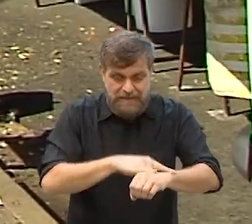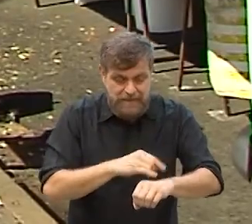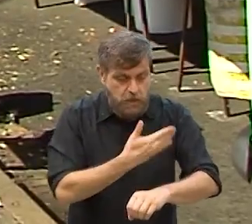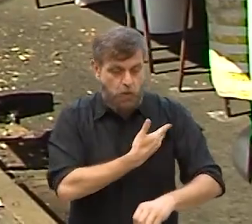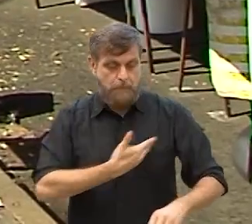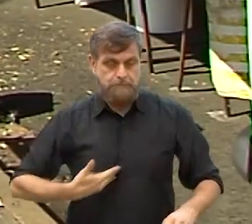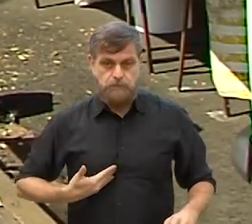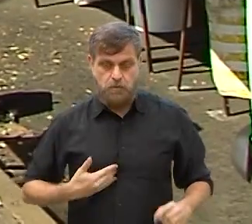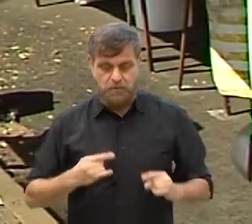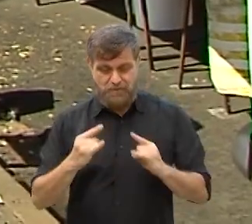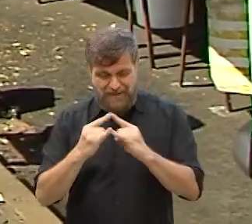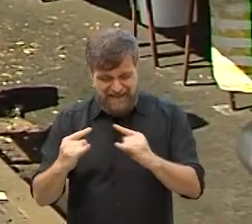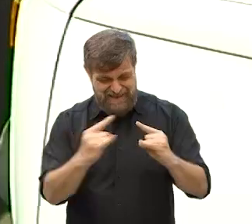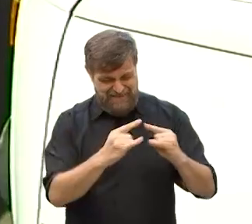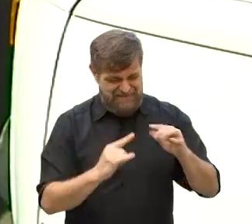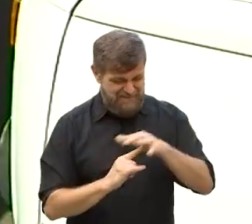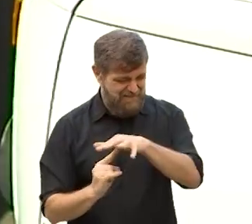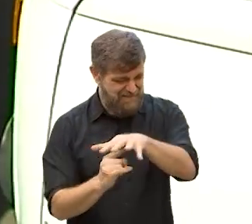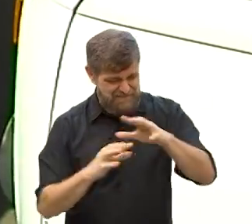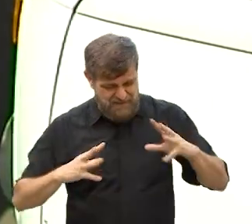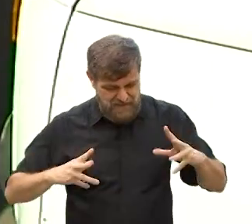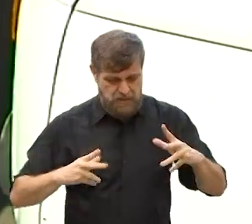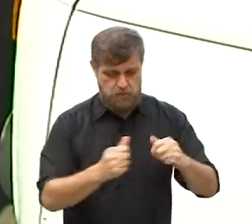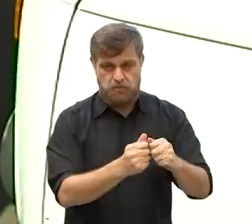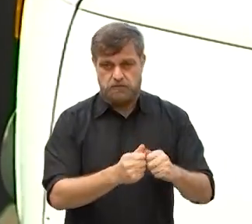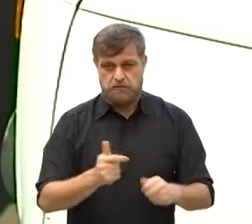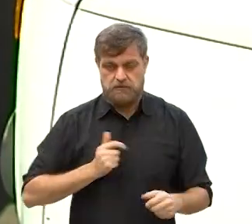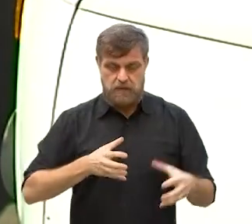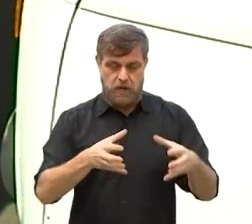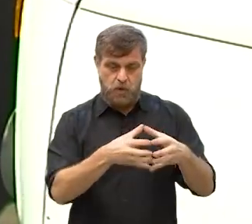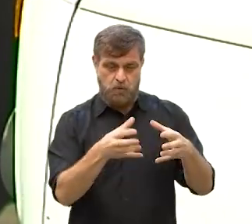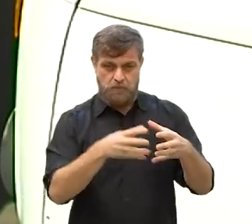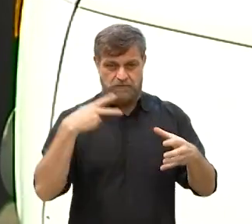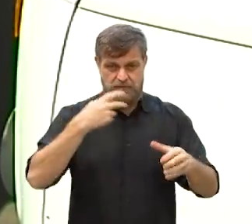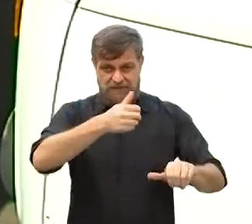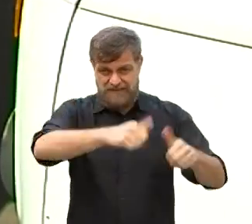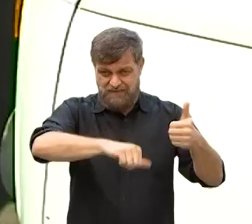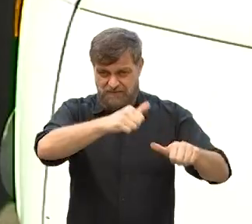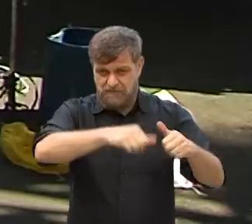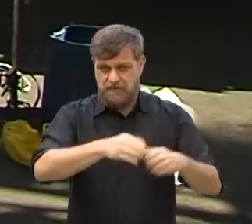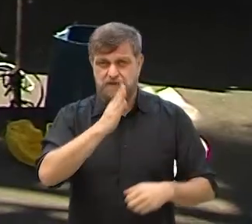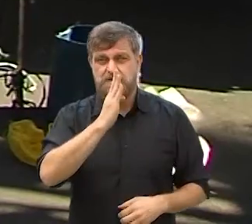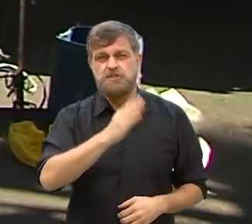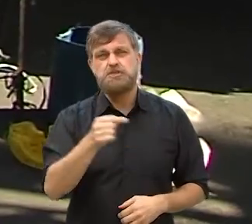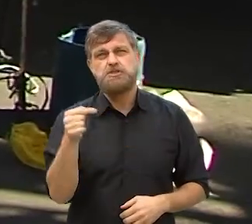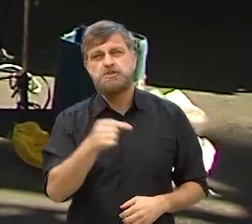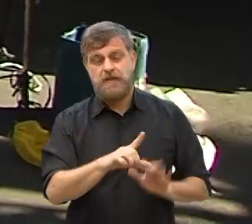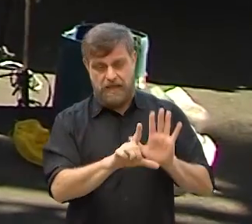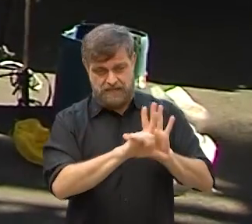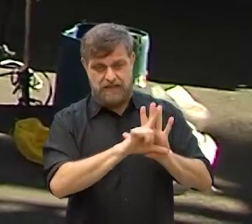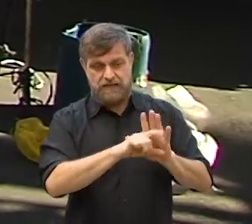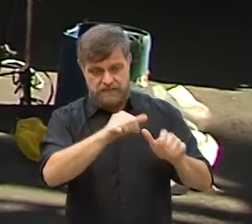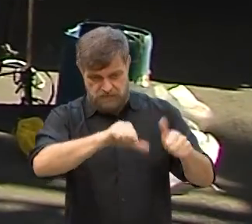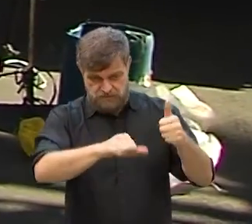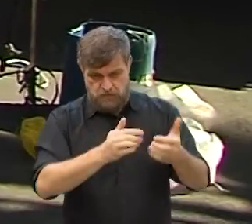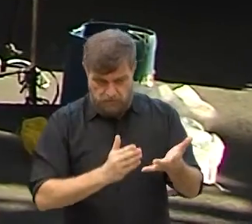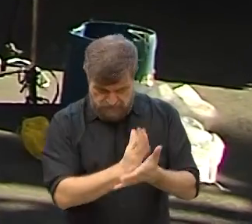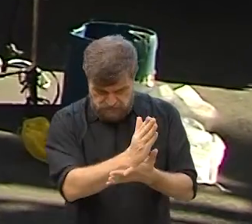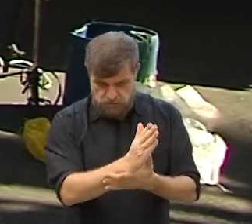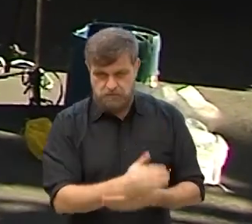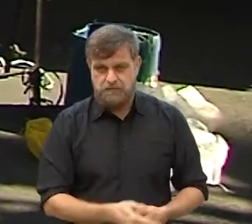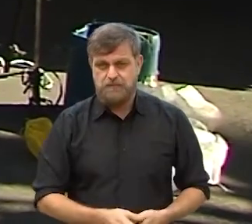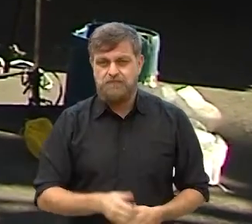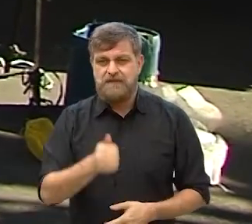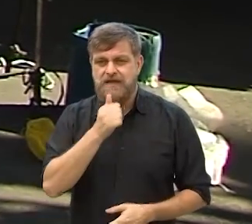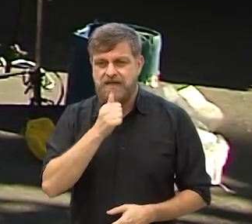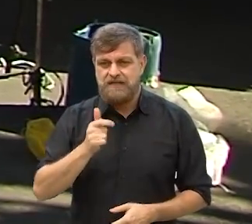projeto está tramitando, está nas comissões, já passou pela comissão de legalidade e